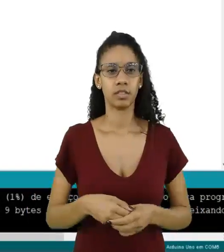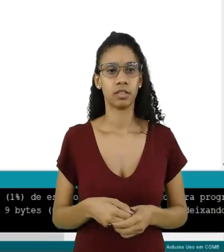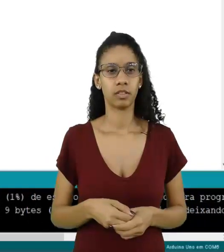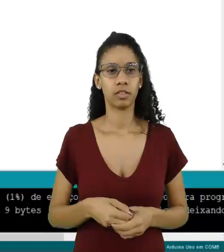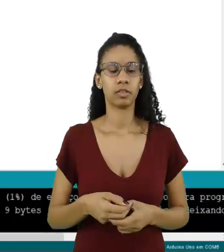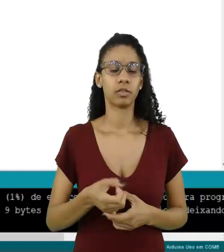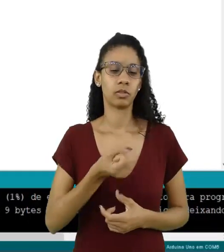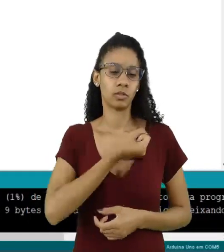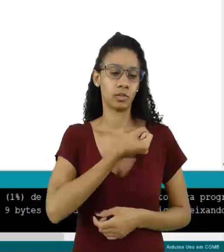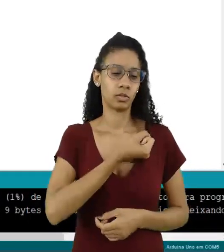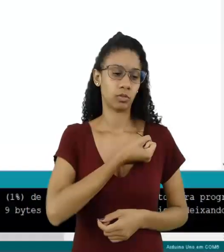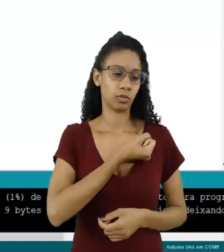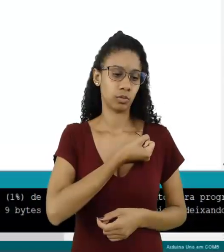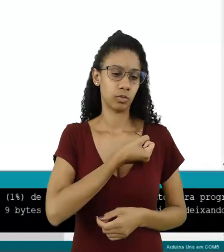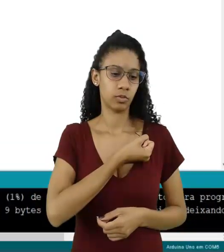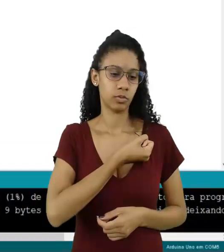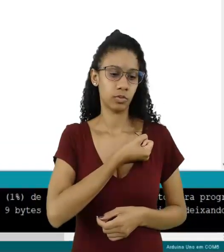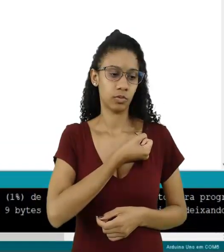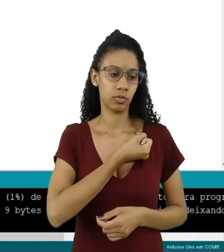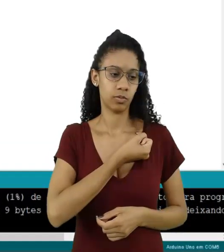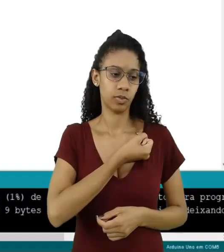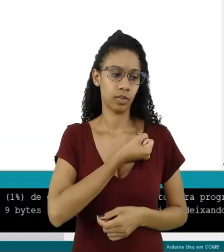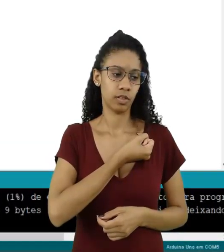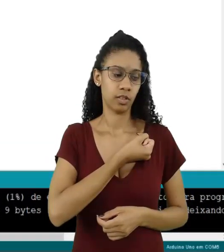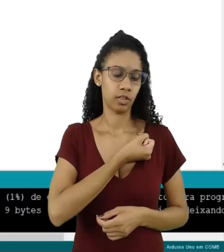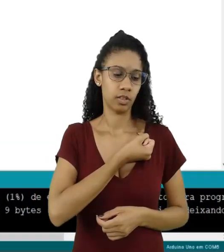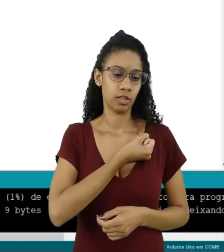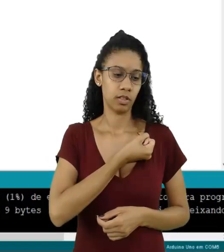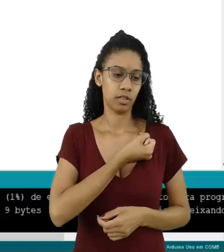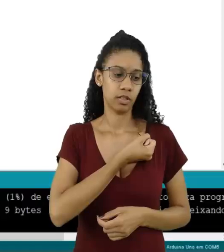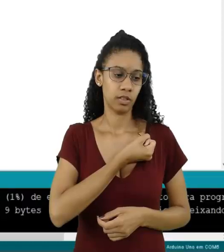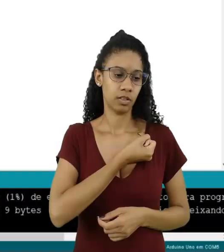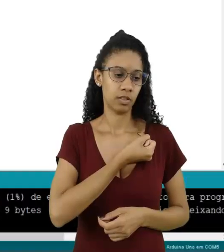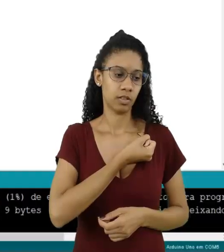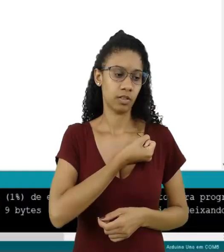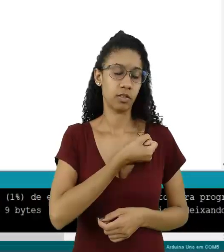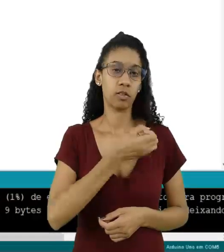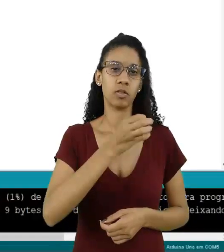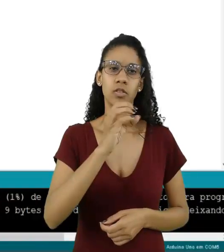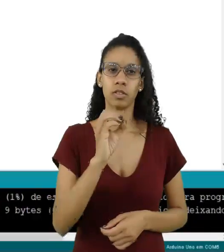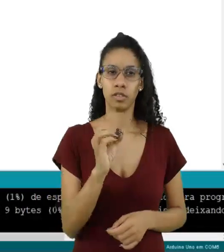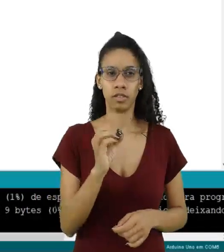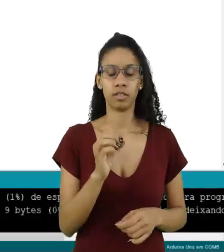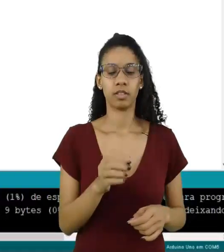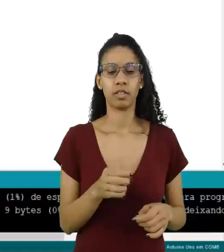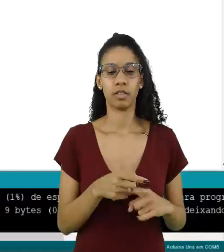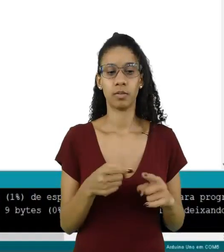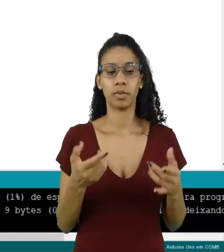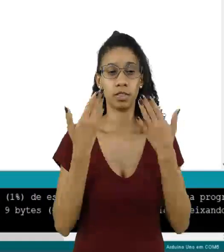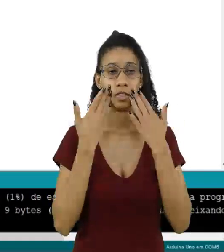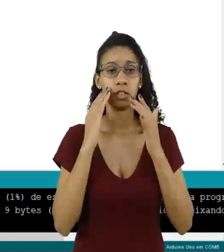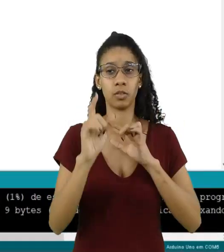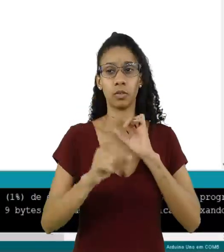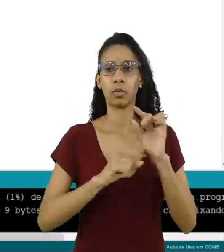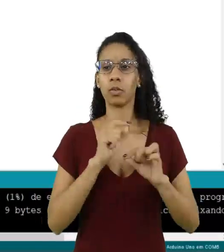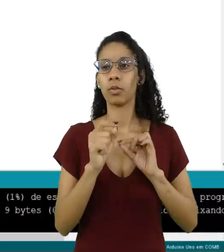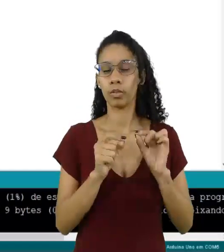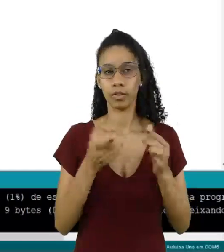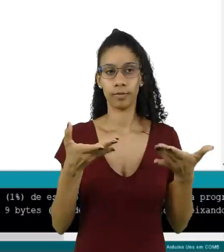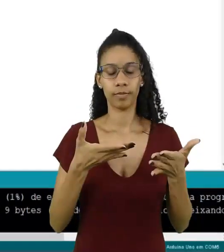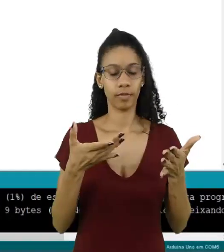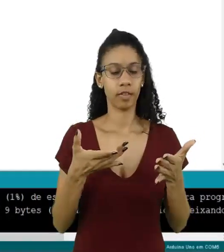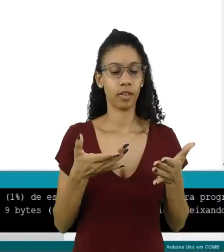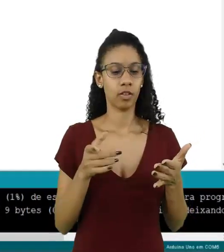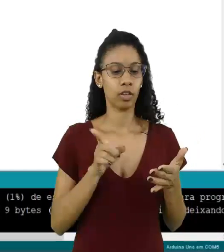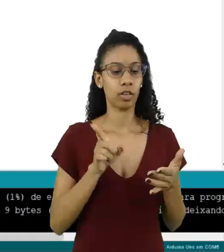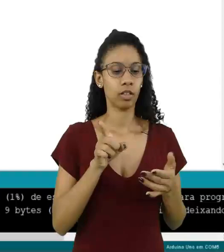sensor na porta 0. Porém, eu não vejo o valor medido, porque simplesmente o